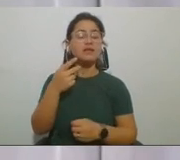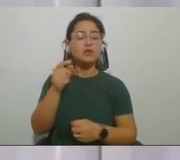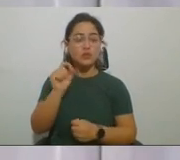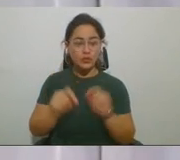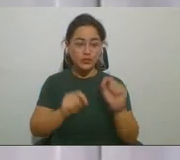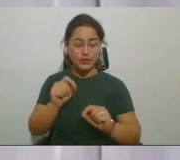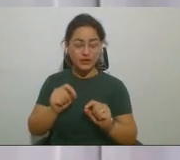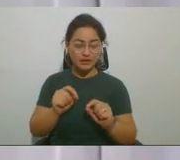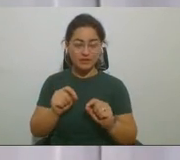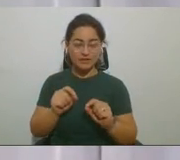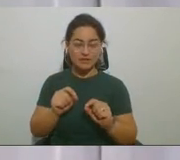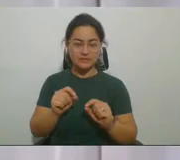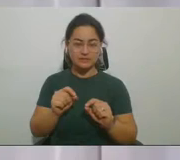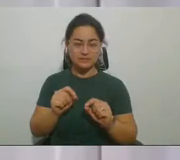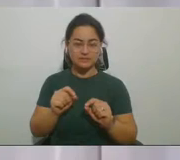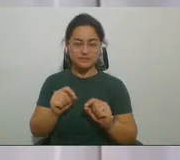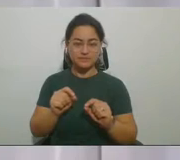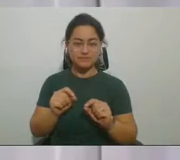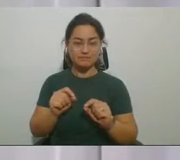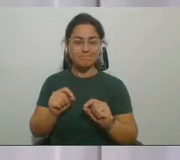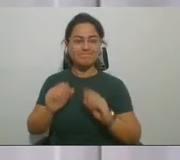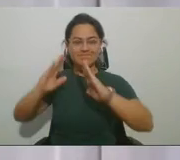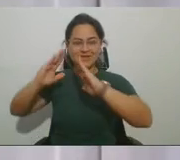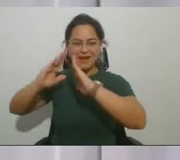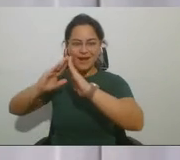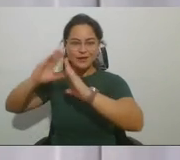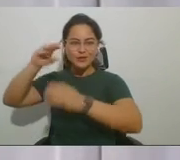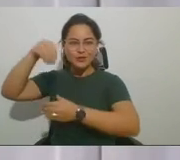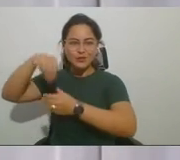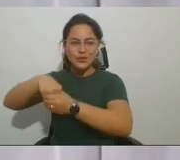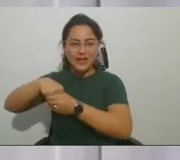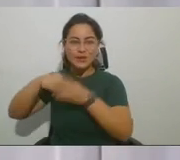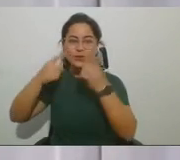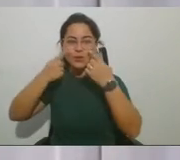continuidade patriarcal é o lar.